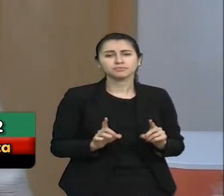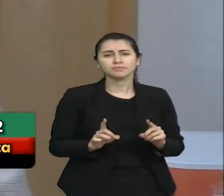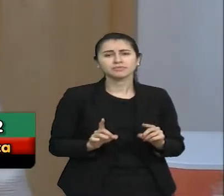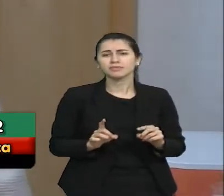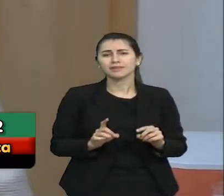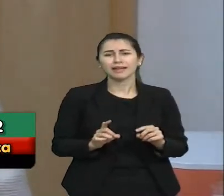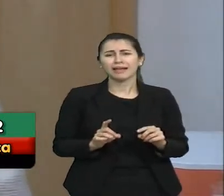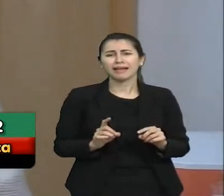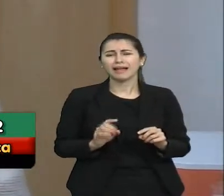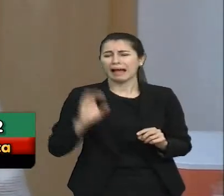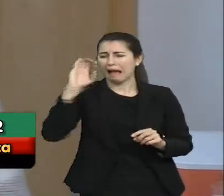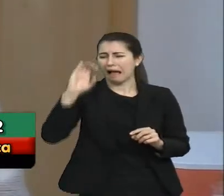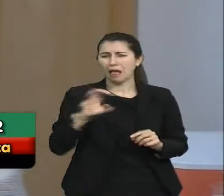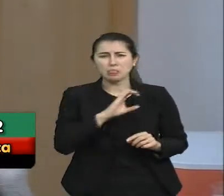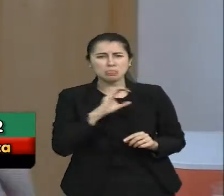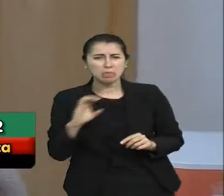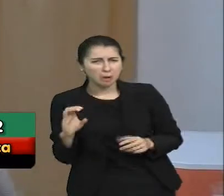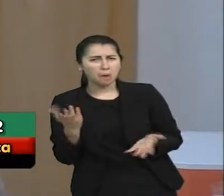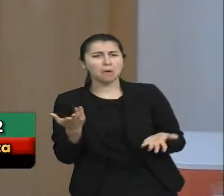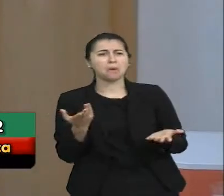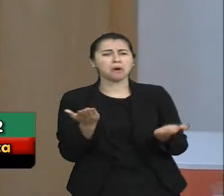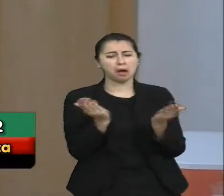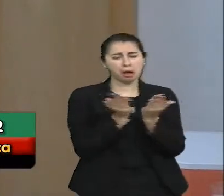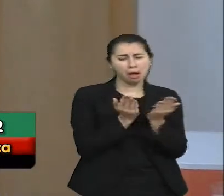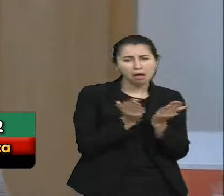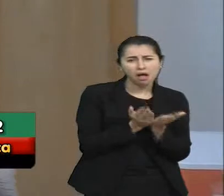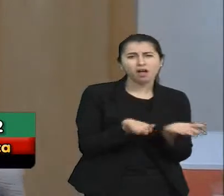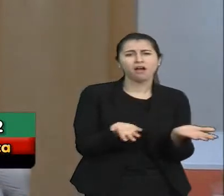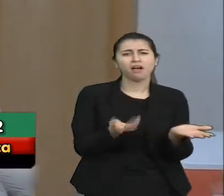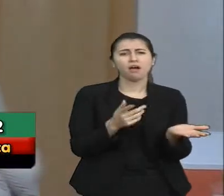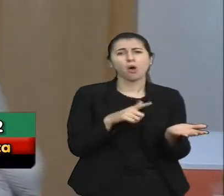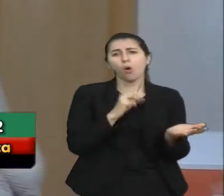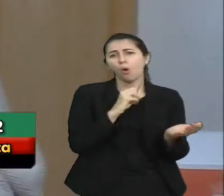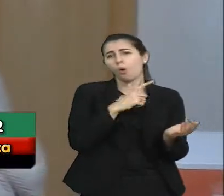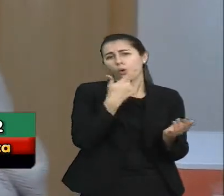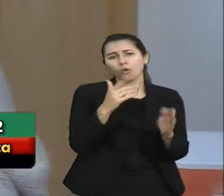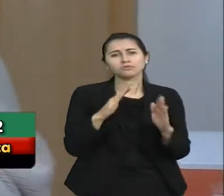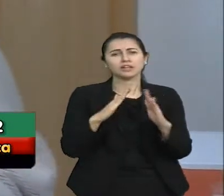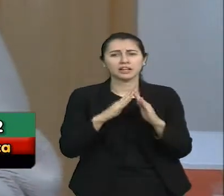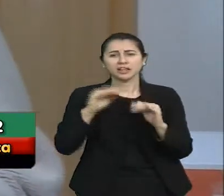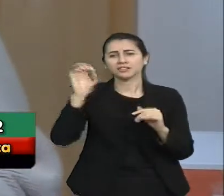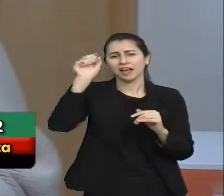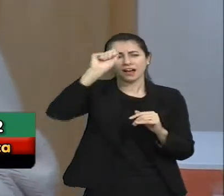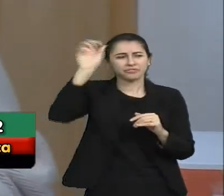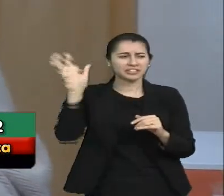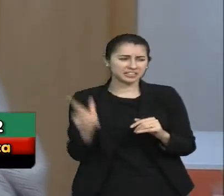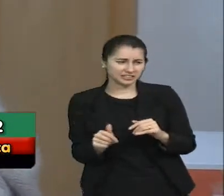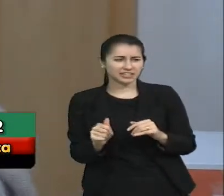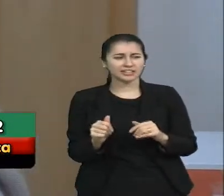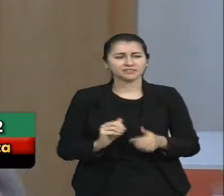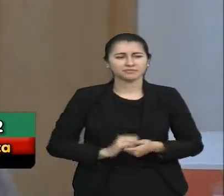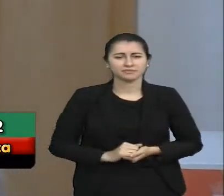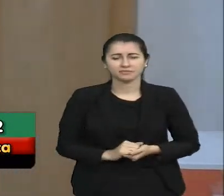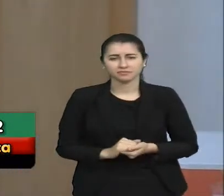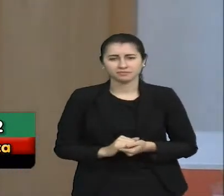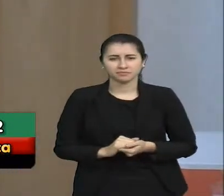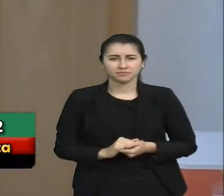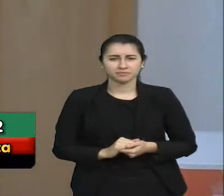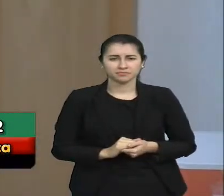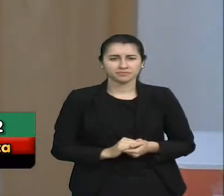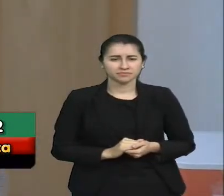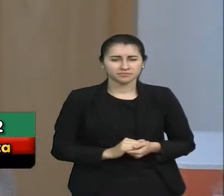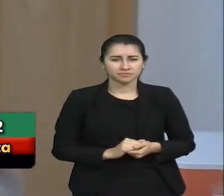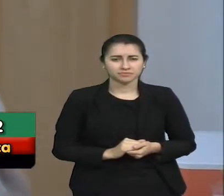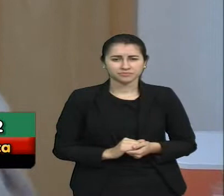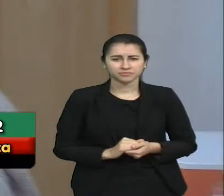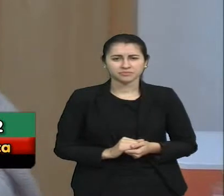cristão, acima de Yalorixá, ali na frente, aqui, por favor, doutor,